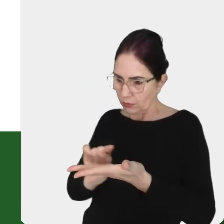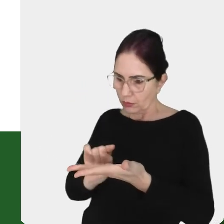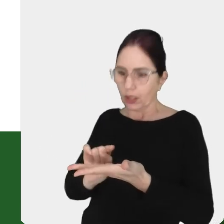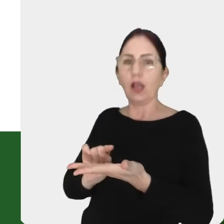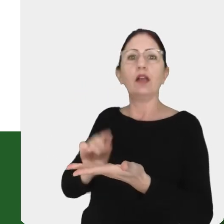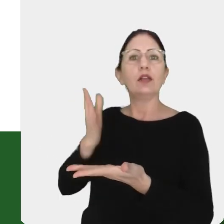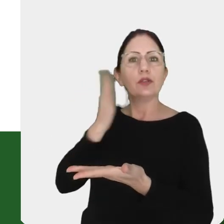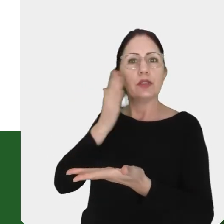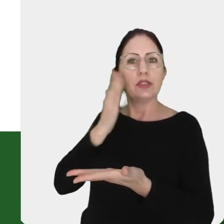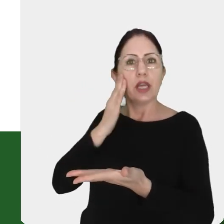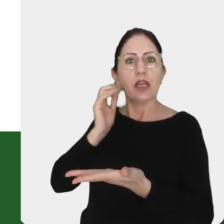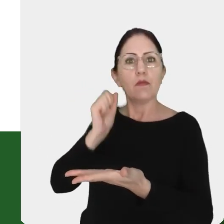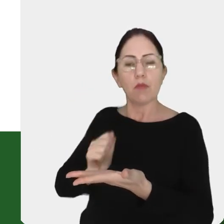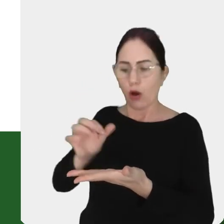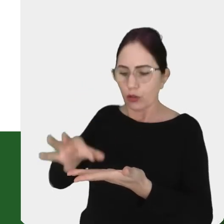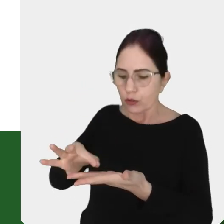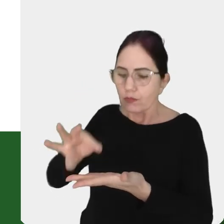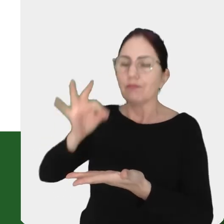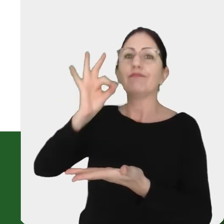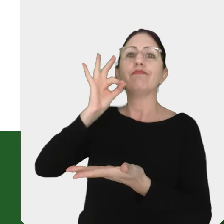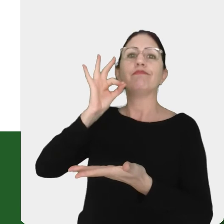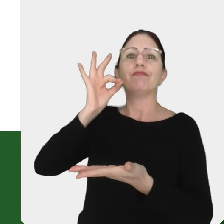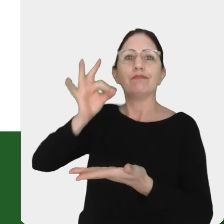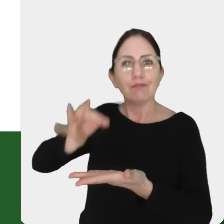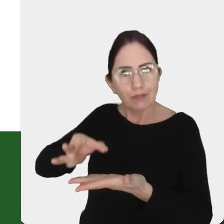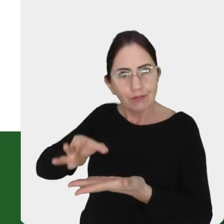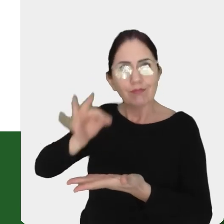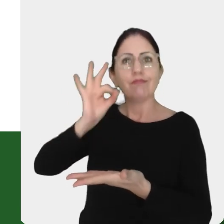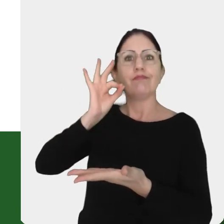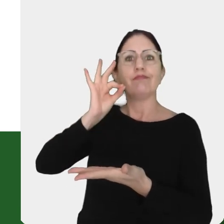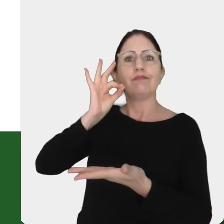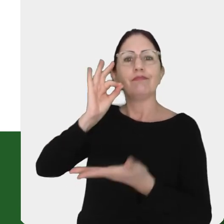de um celular. Os ícones, eles representam botões.